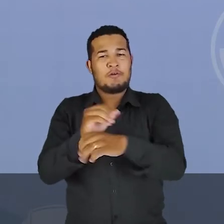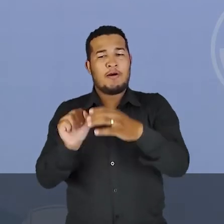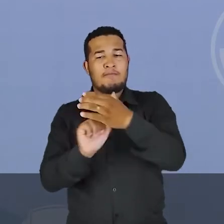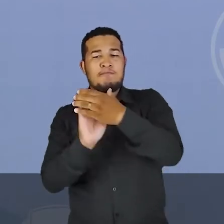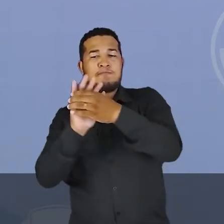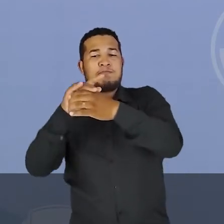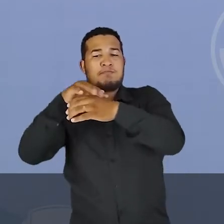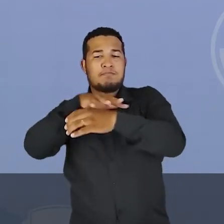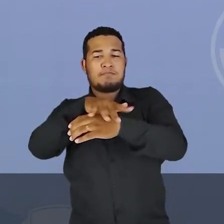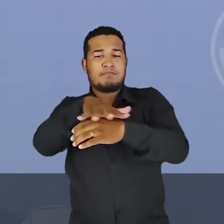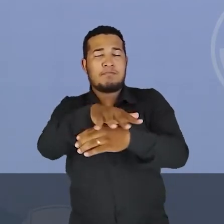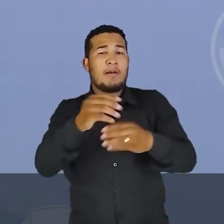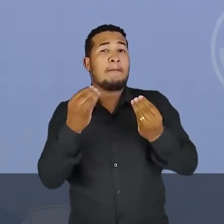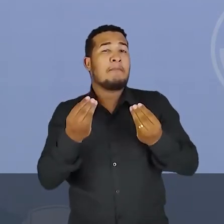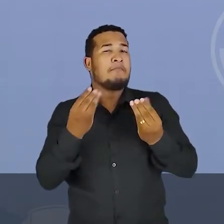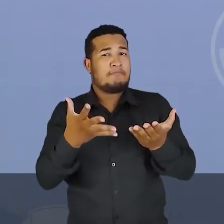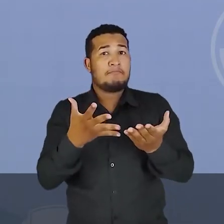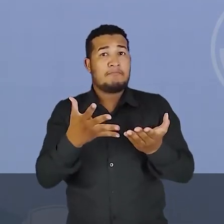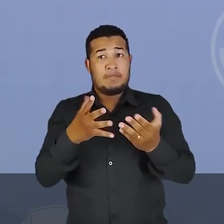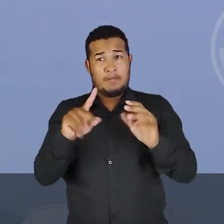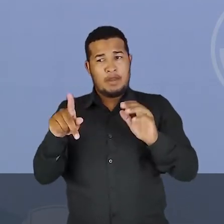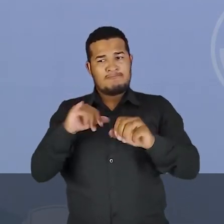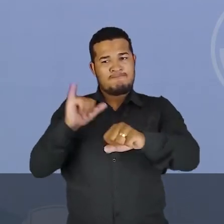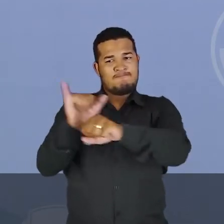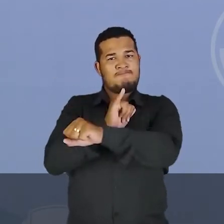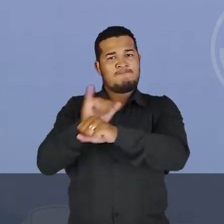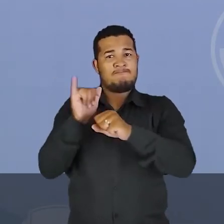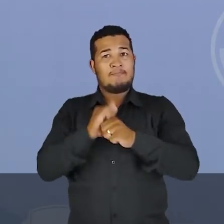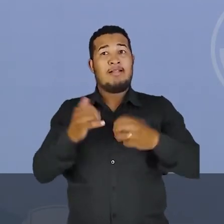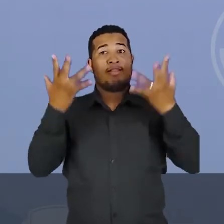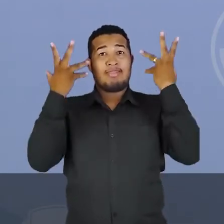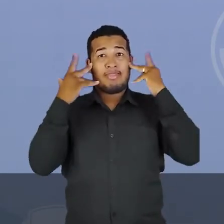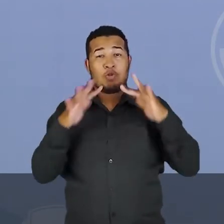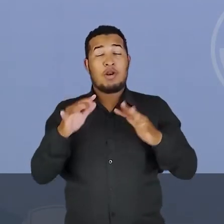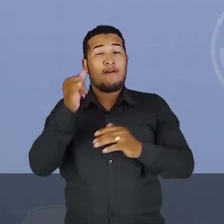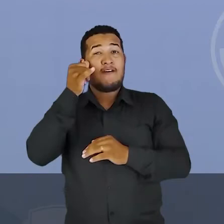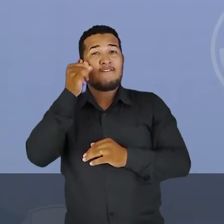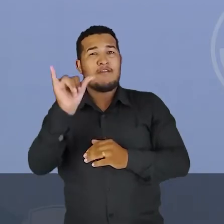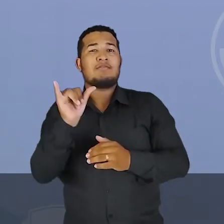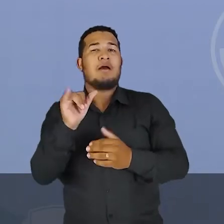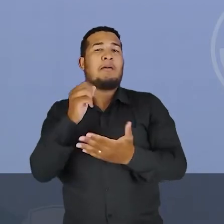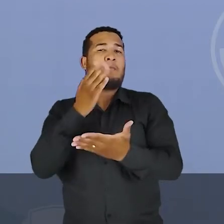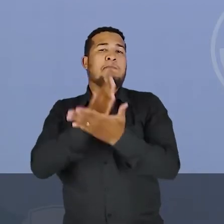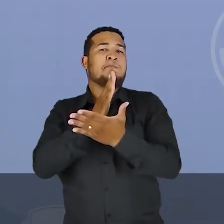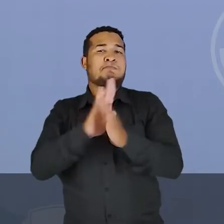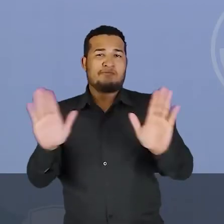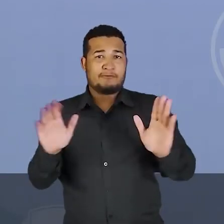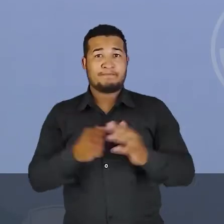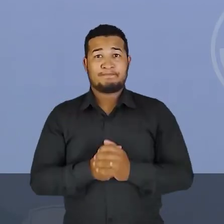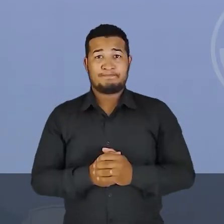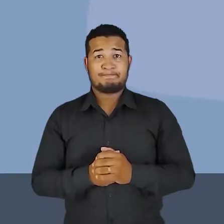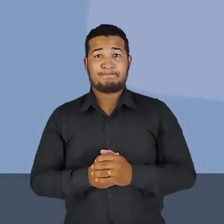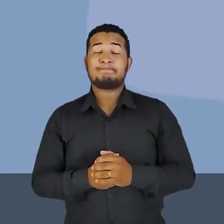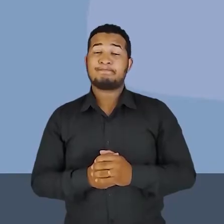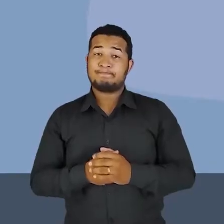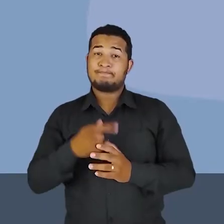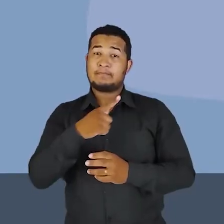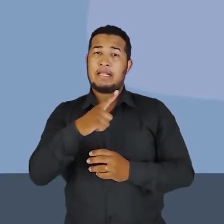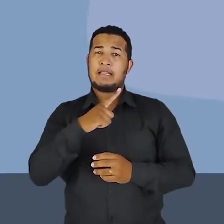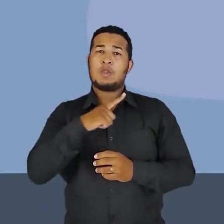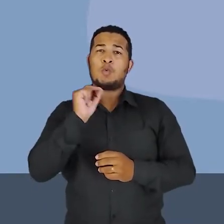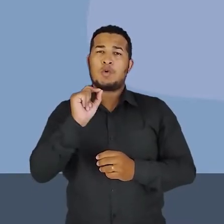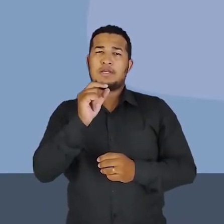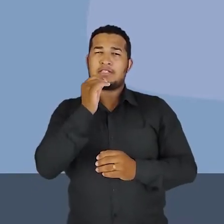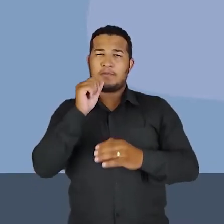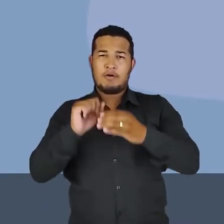que, né, esse recurso natural tão importante não seja eliminado. Então nós temos aqui, por exemplo, né, as nascentes,